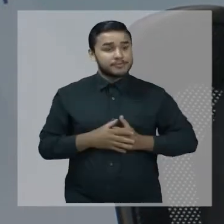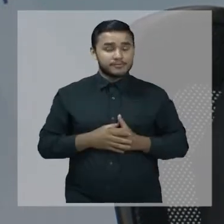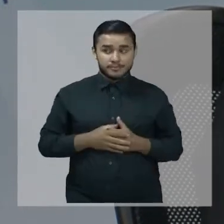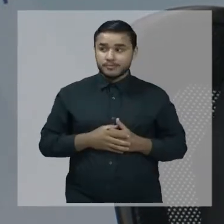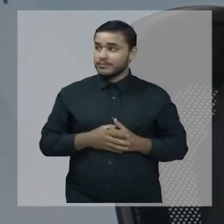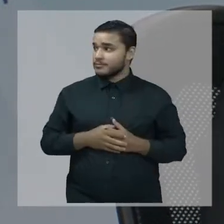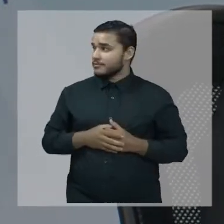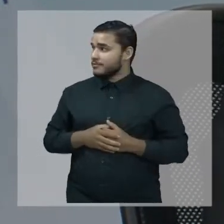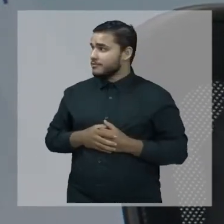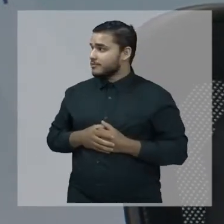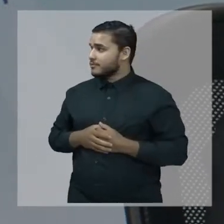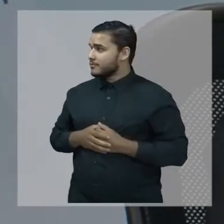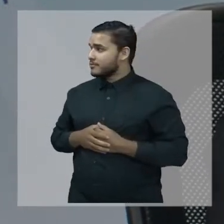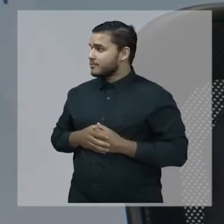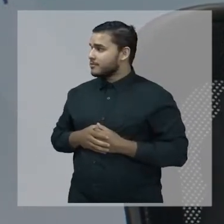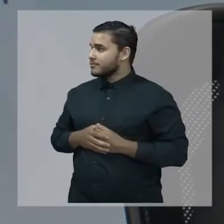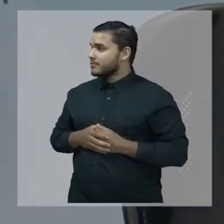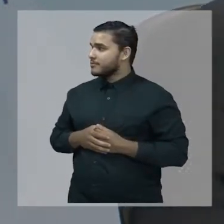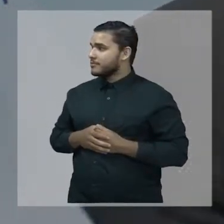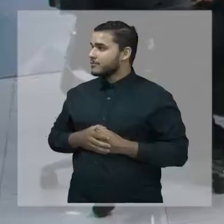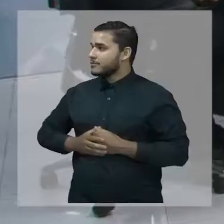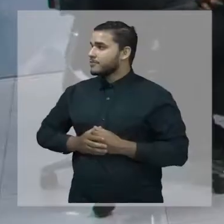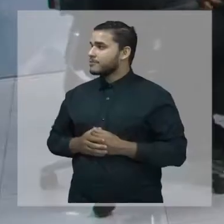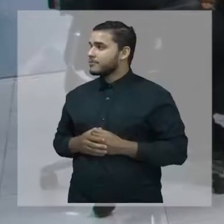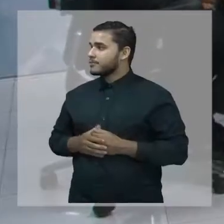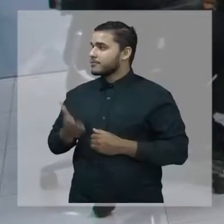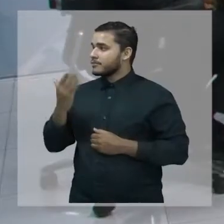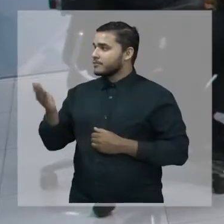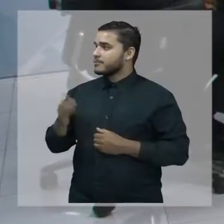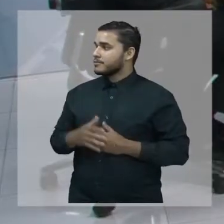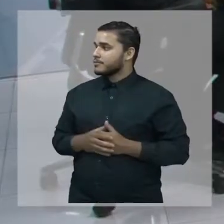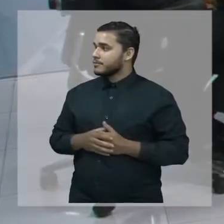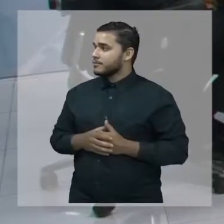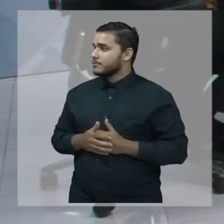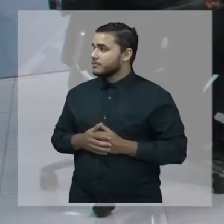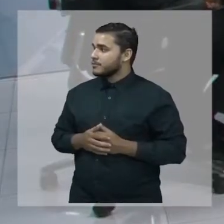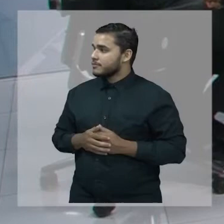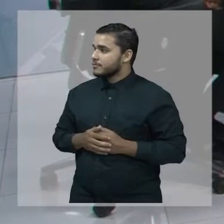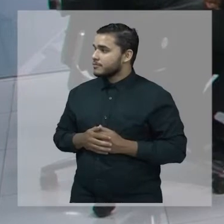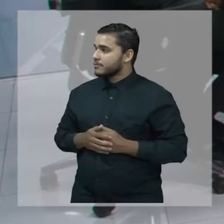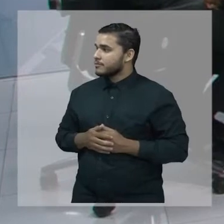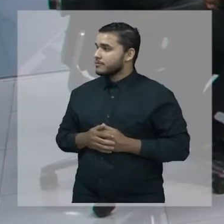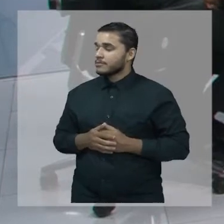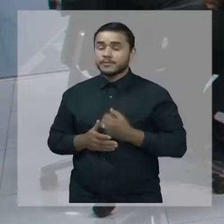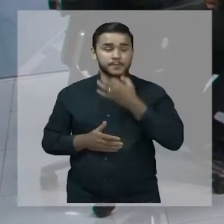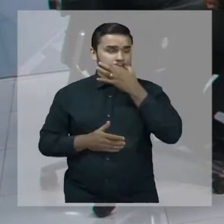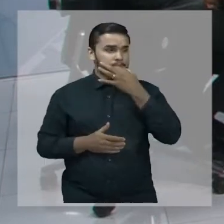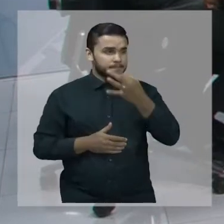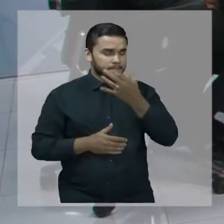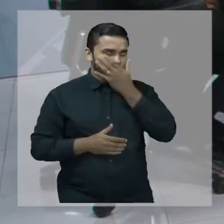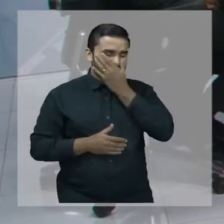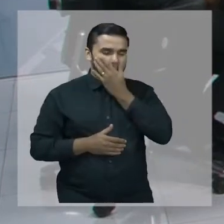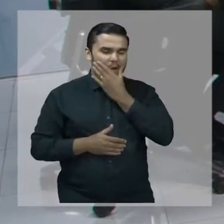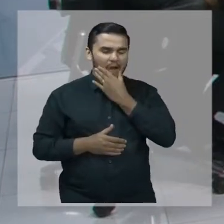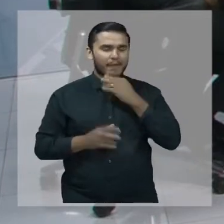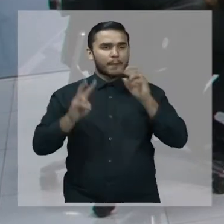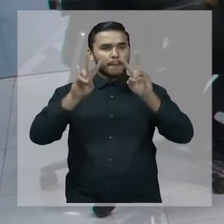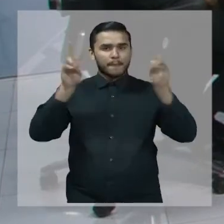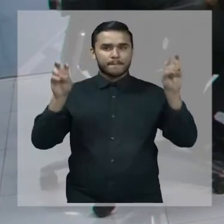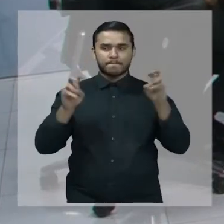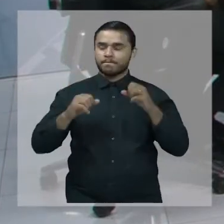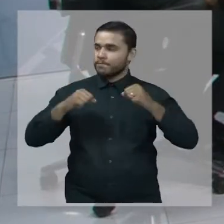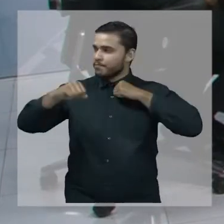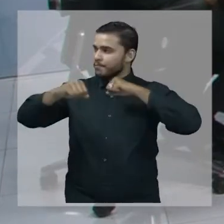desempregadas. Mais alguma coisa? Temos 1 minuto para cada um. Não, eu apenas gostaria de